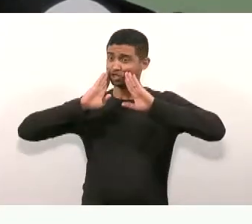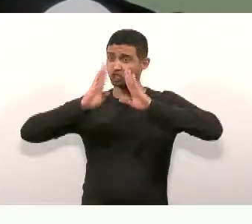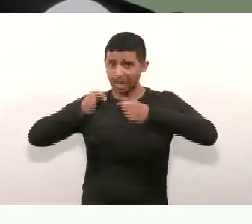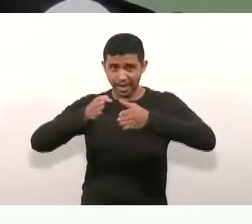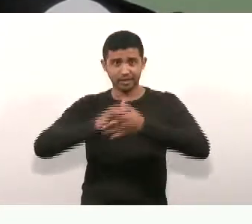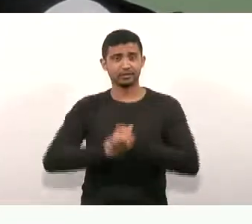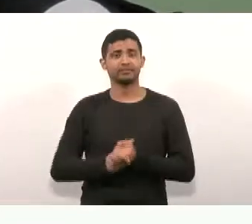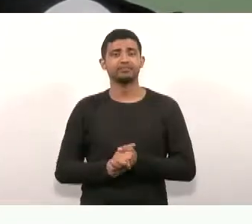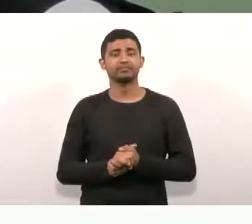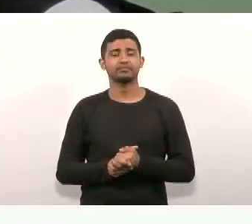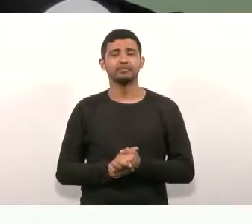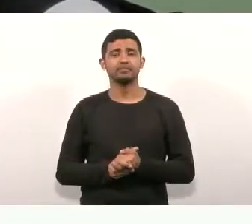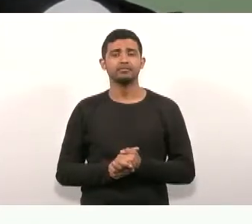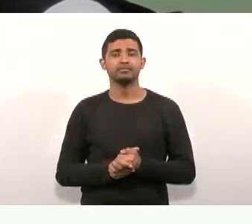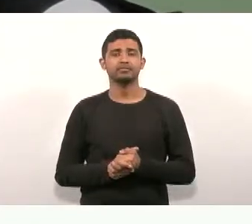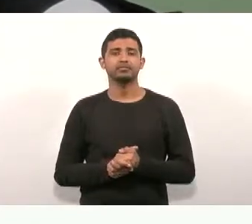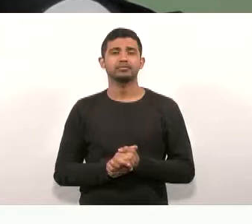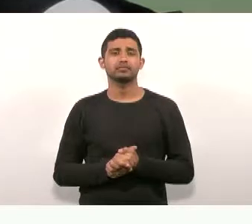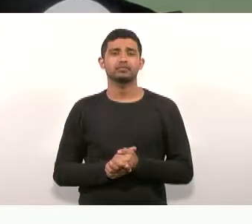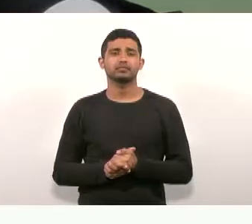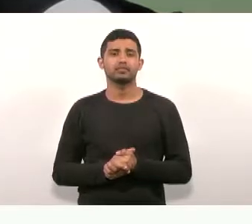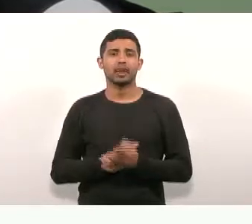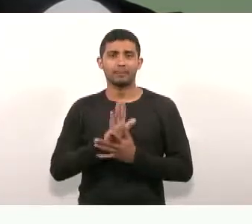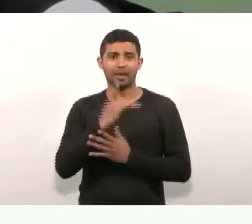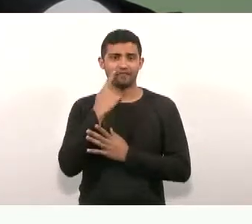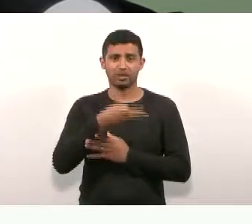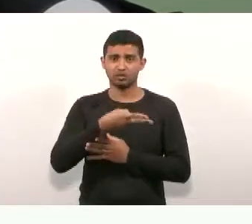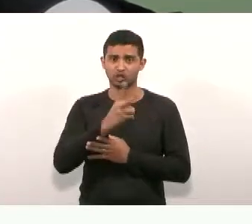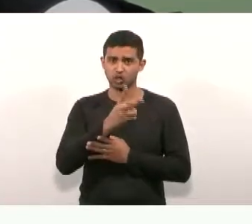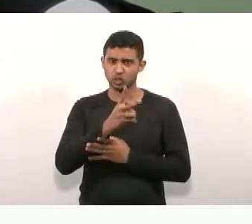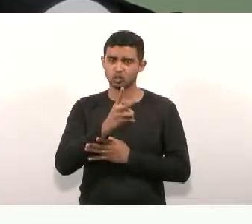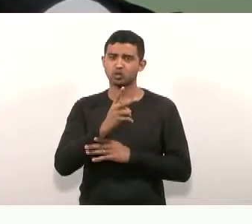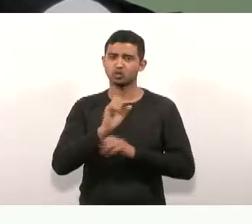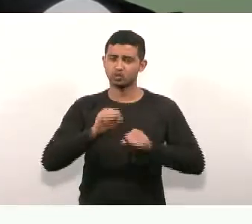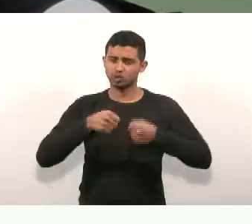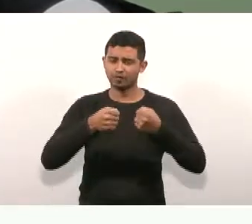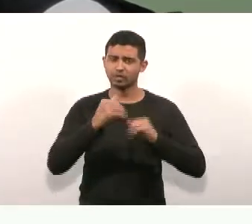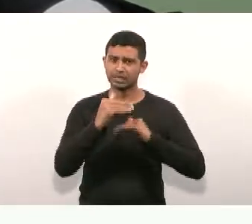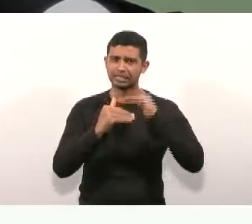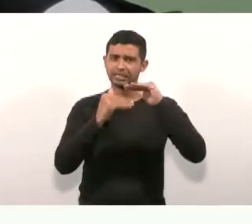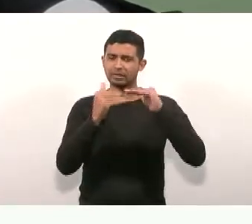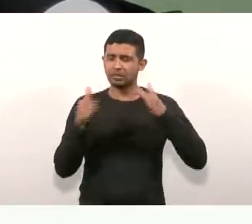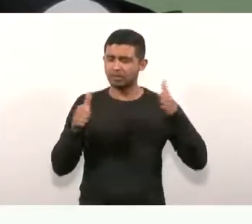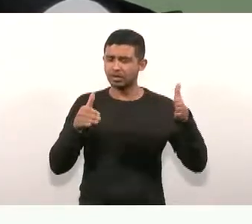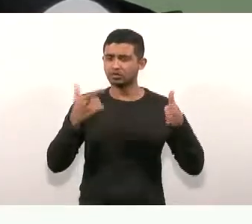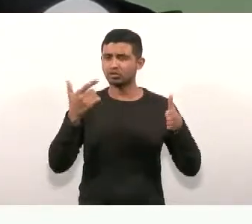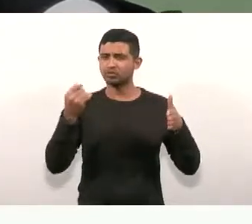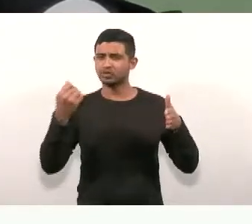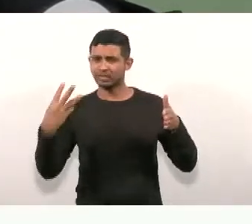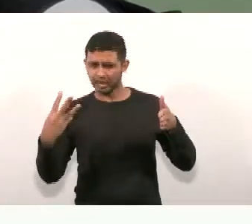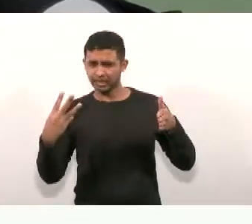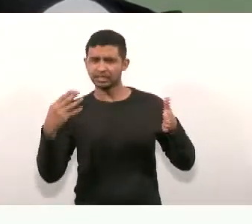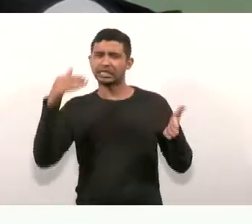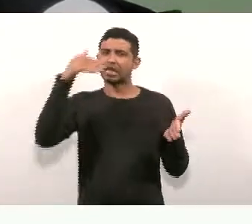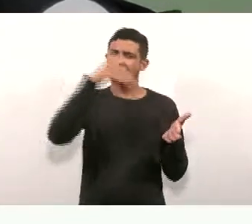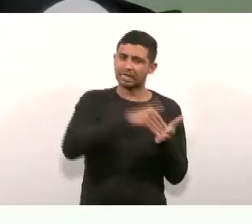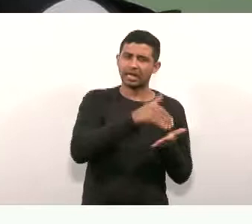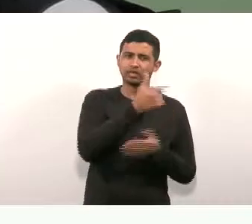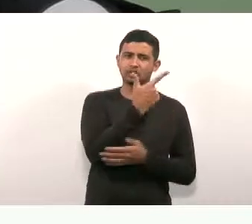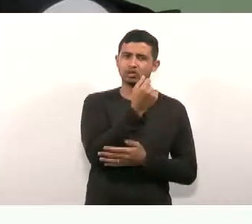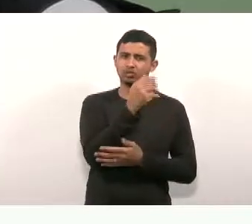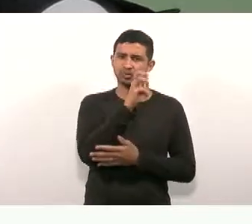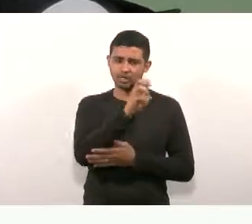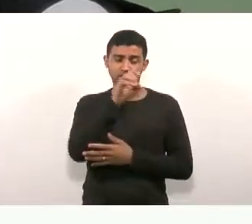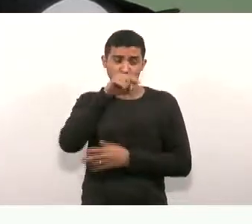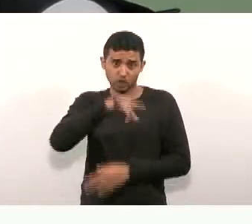Agora no seu clímax, no seu segundo ciclo de crescimento entre 2003, 2004 e 2015. No Rio de Janeiro, só